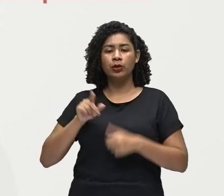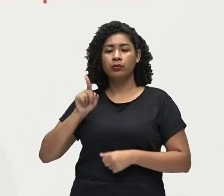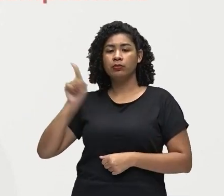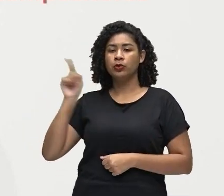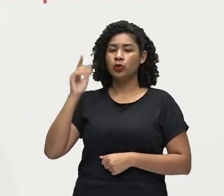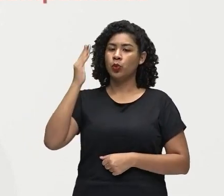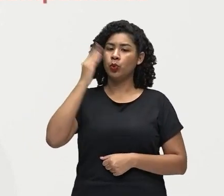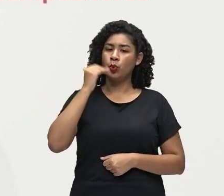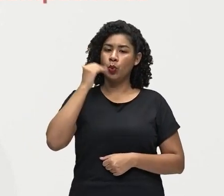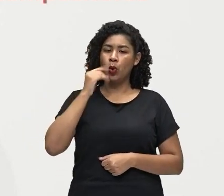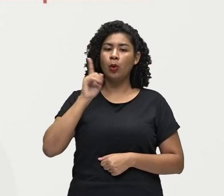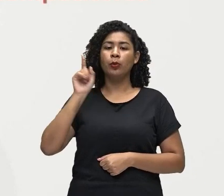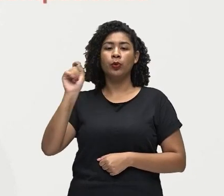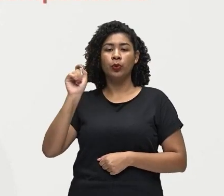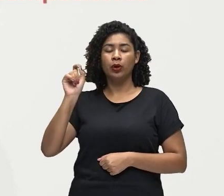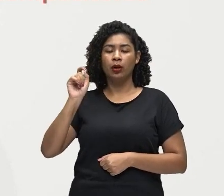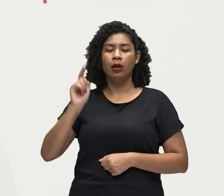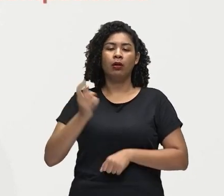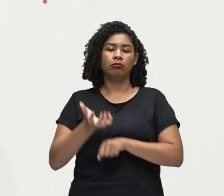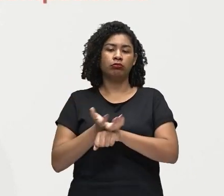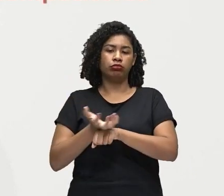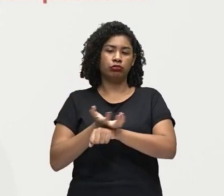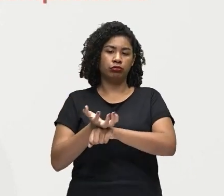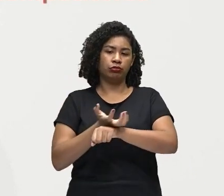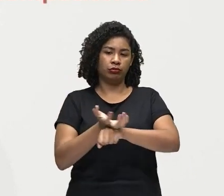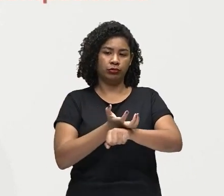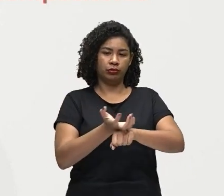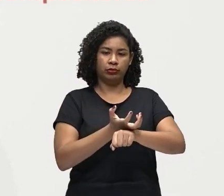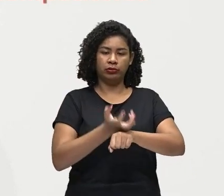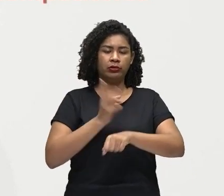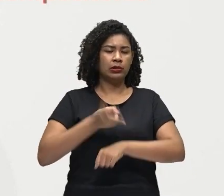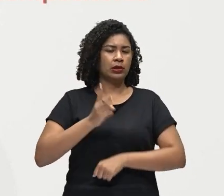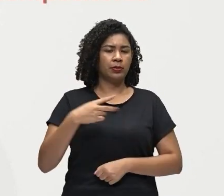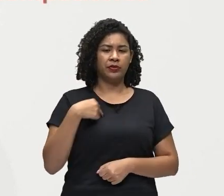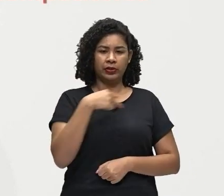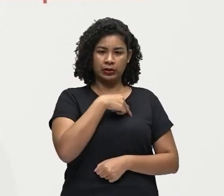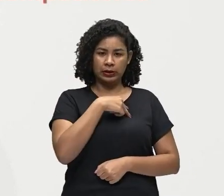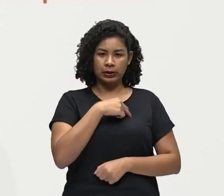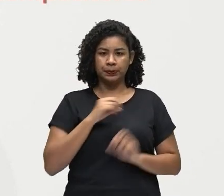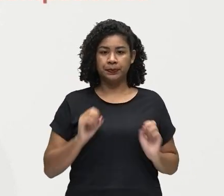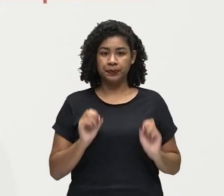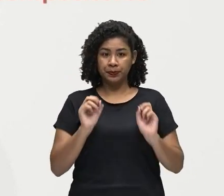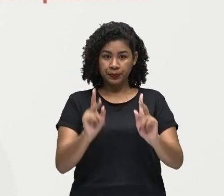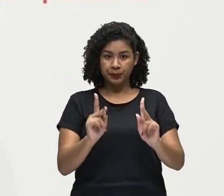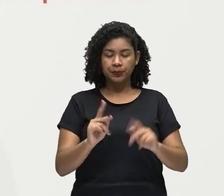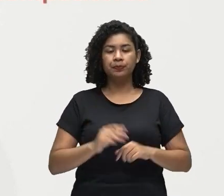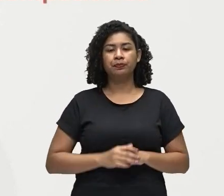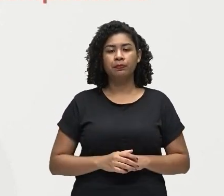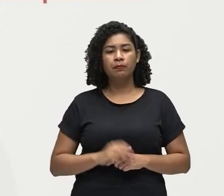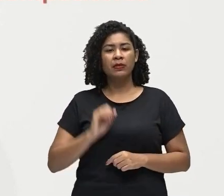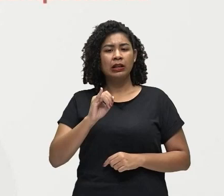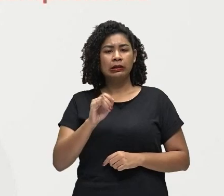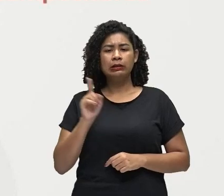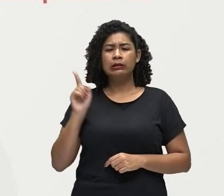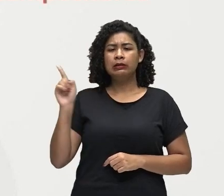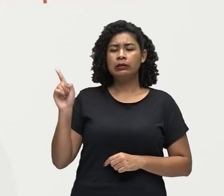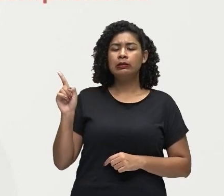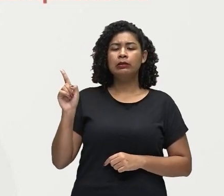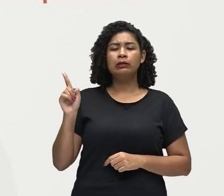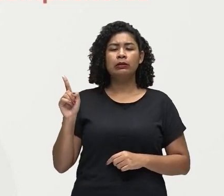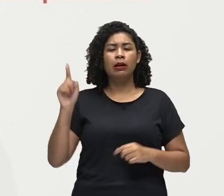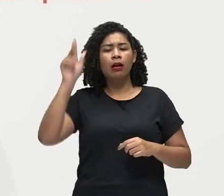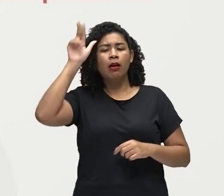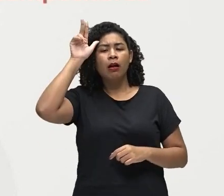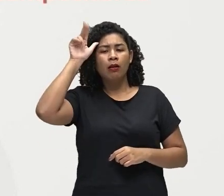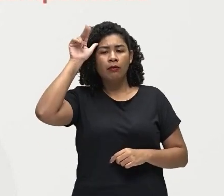um animal que é herbívoro, porque ele come somente vegetal, né? Ele vai comer o capim. E aí, se esse cavalo ali no pasto, né,